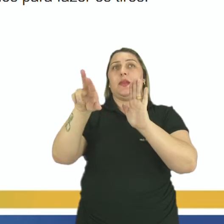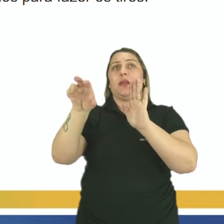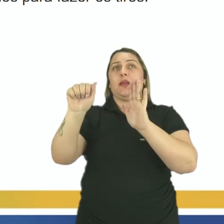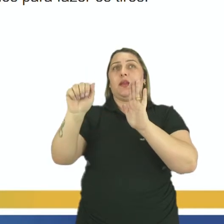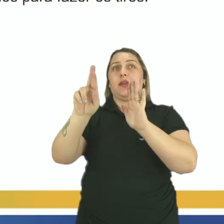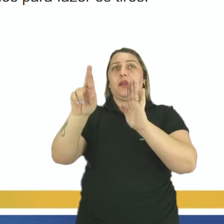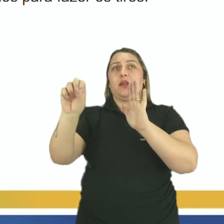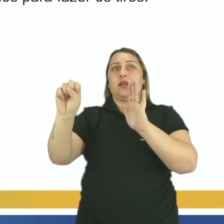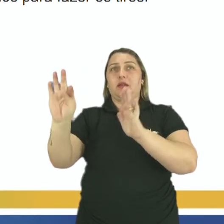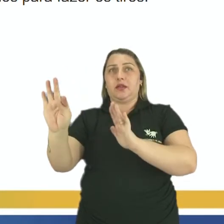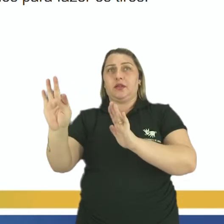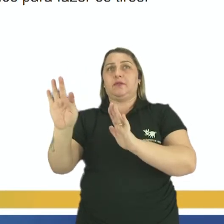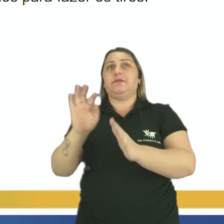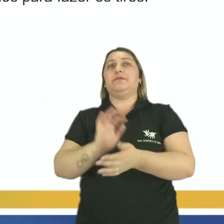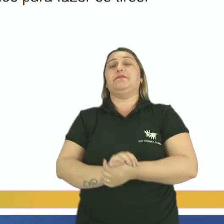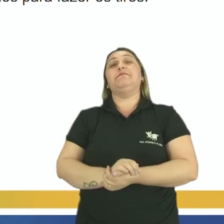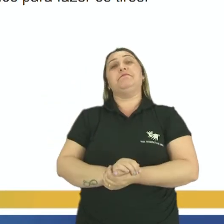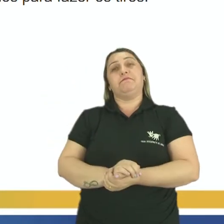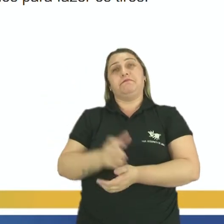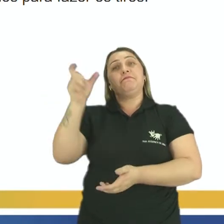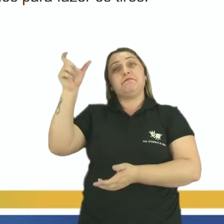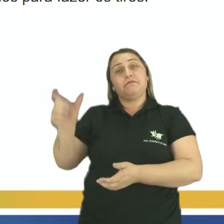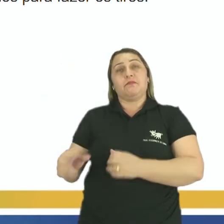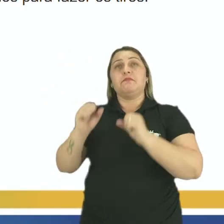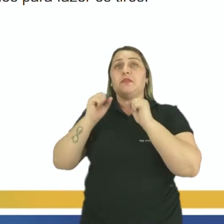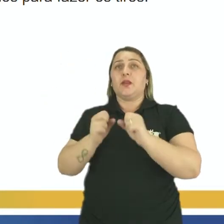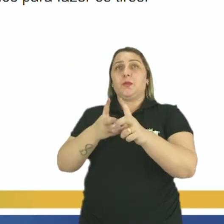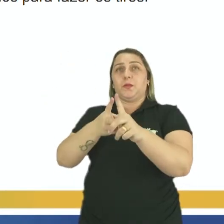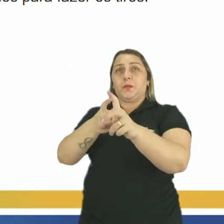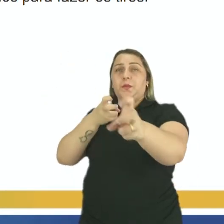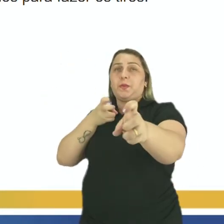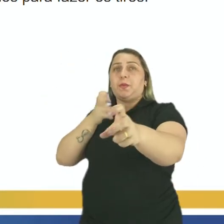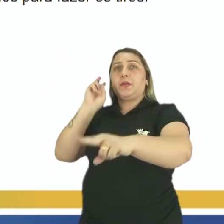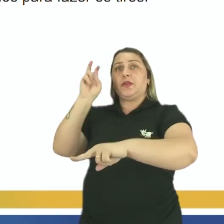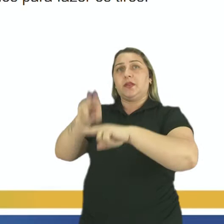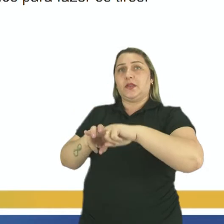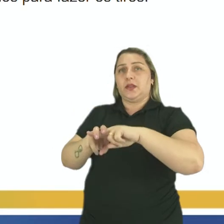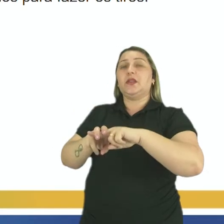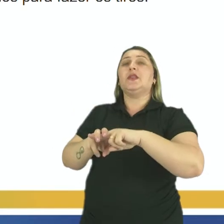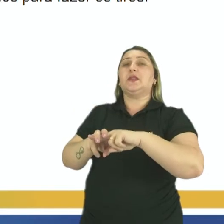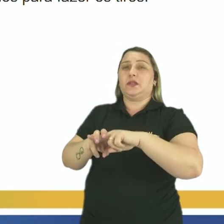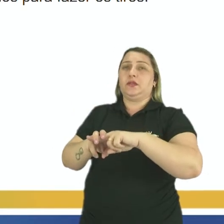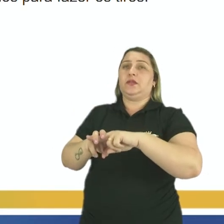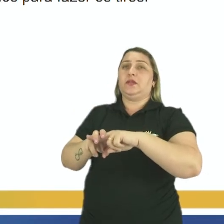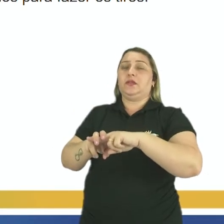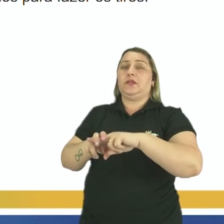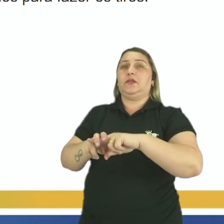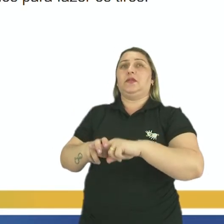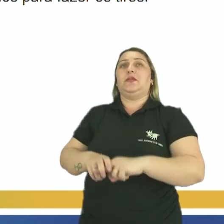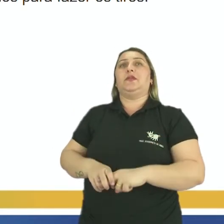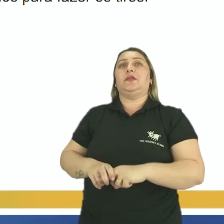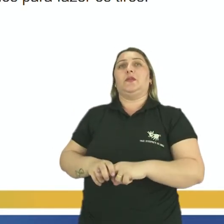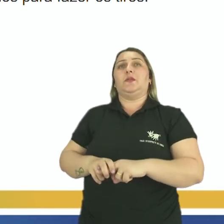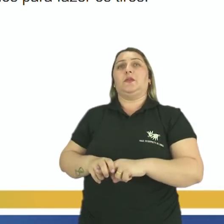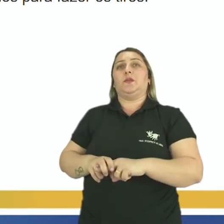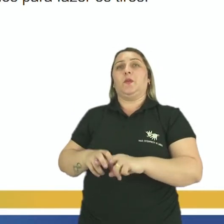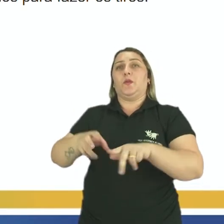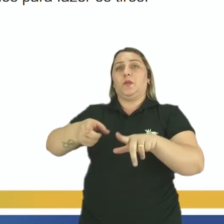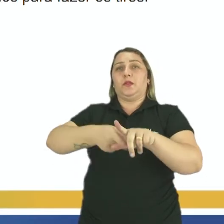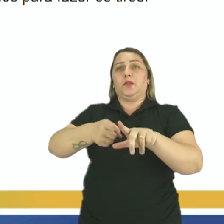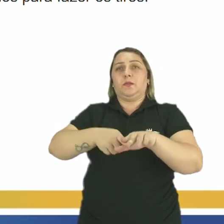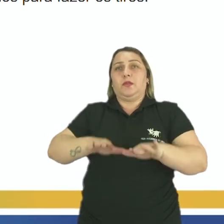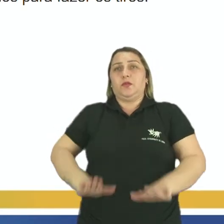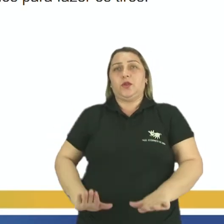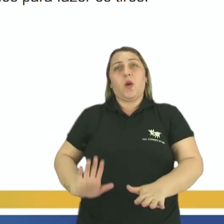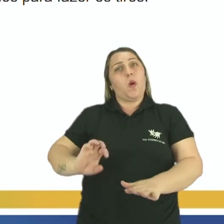RST, que é o atleta que pode atirar sentado em uma cadeira normal, com os pés no chão ou